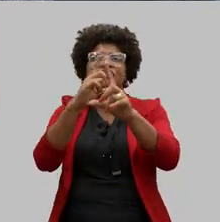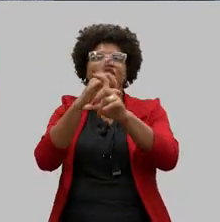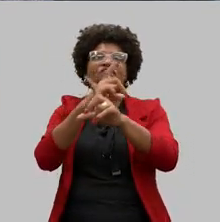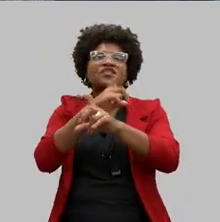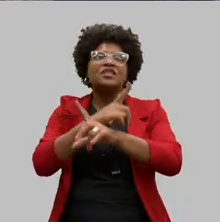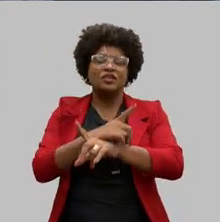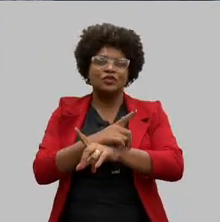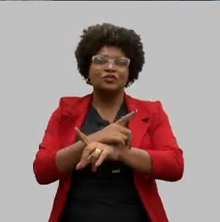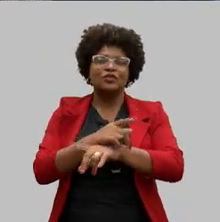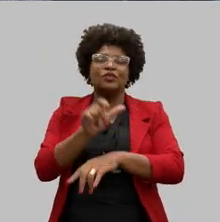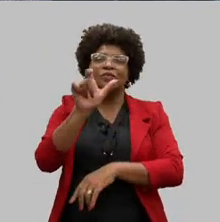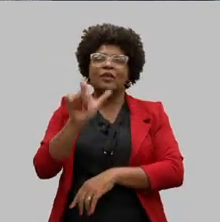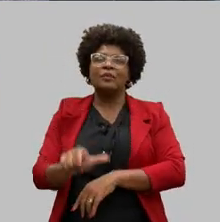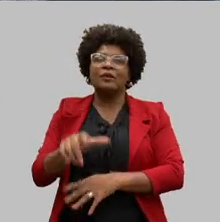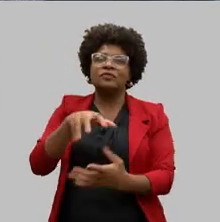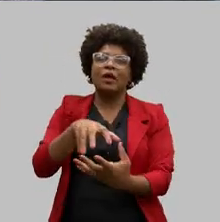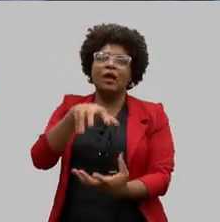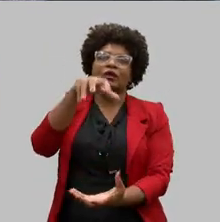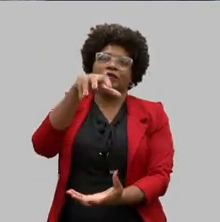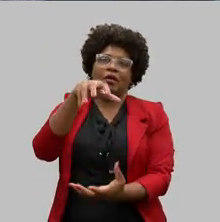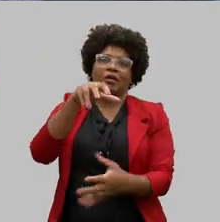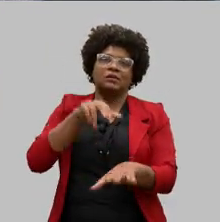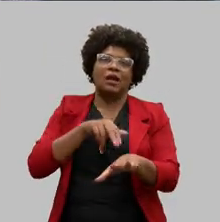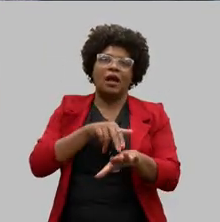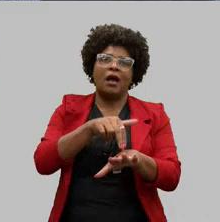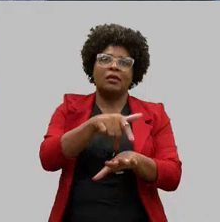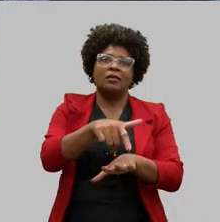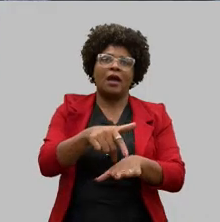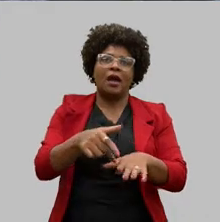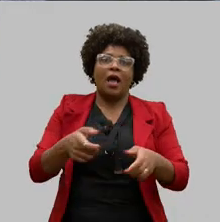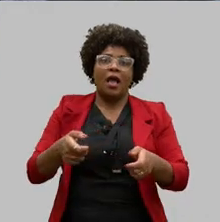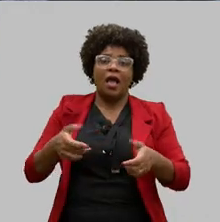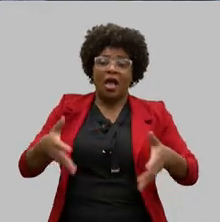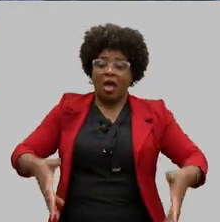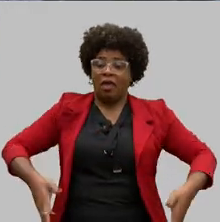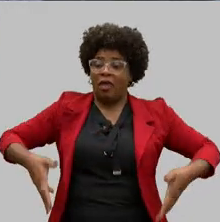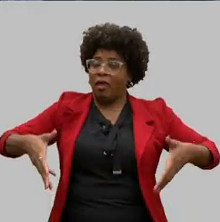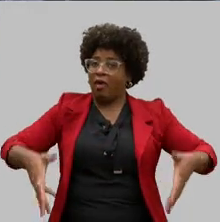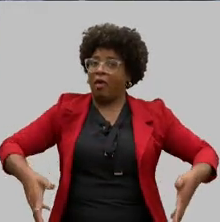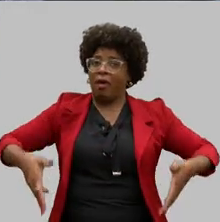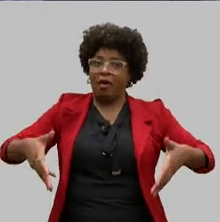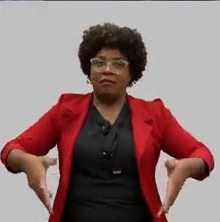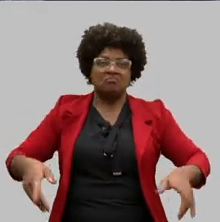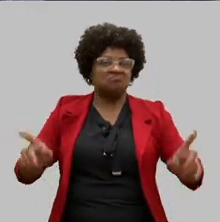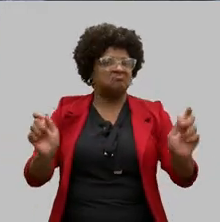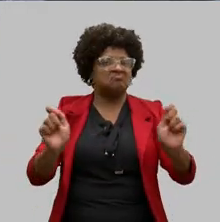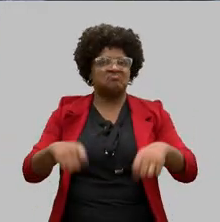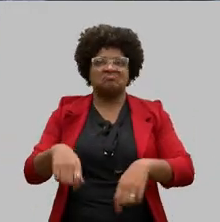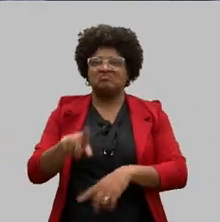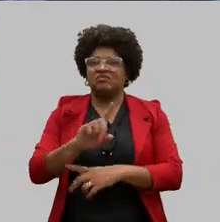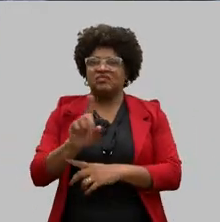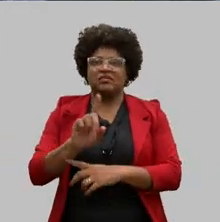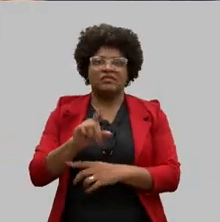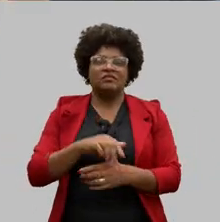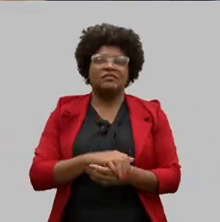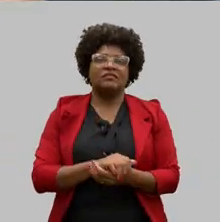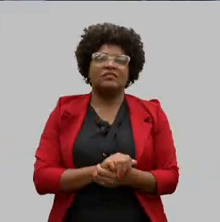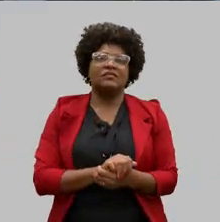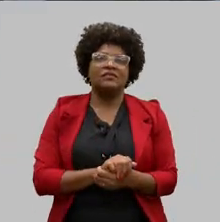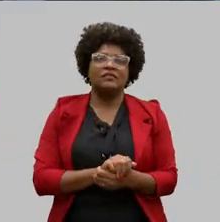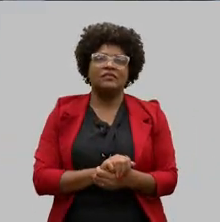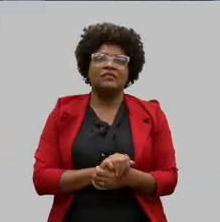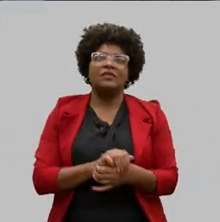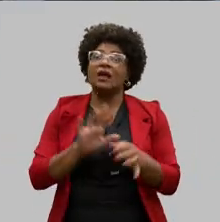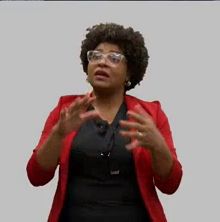aquela senhora não era cadeia de roda acho que el nem conseguia segurar né porque a decida é muito forte Então são